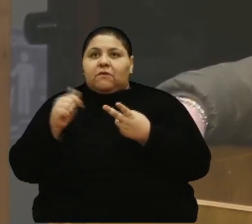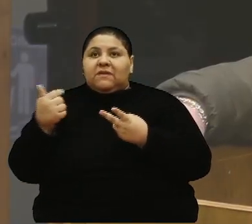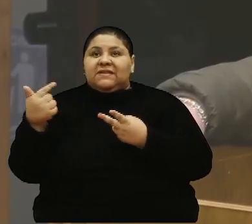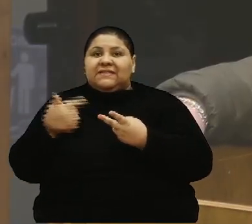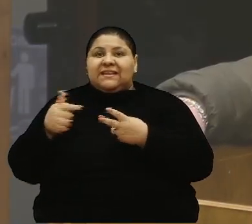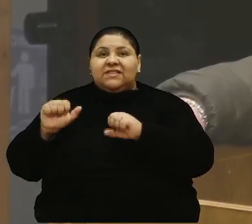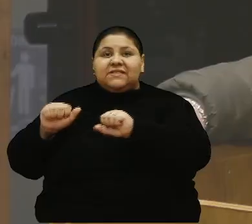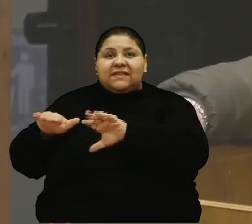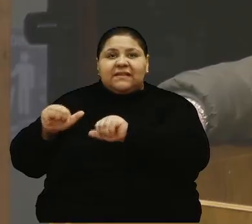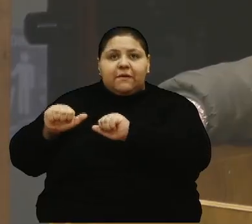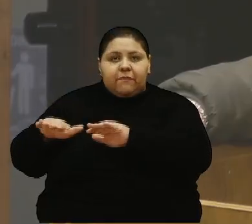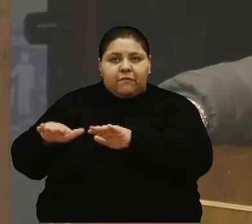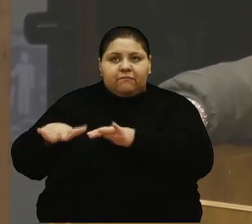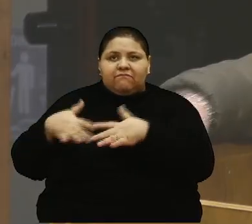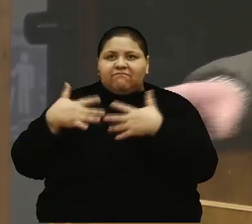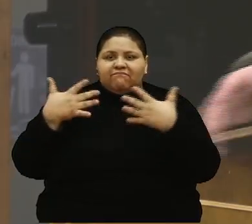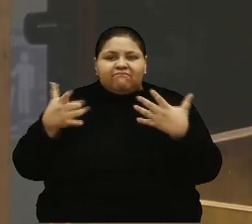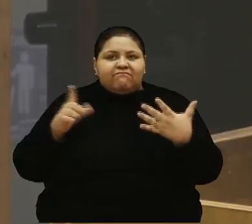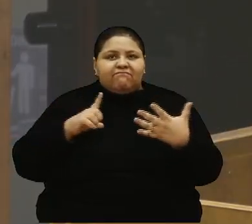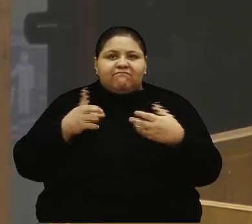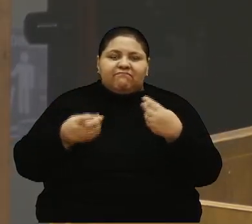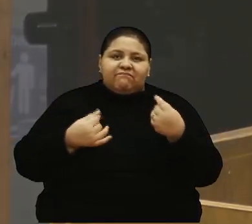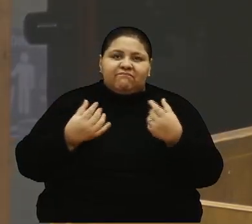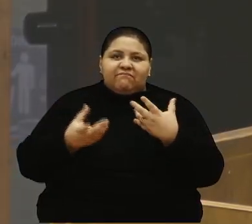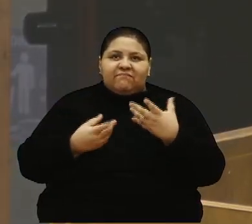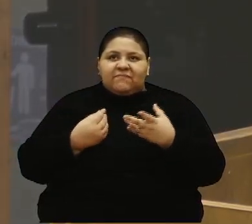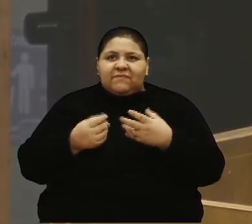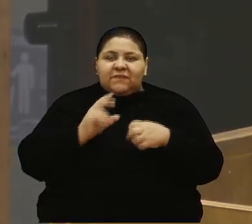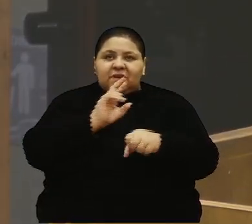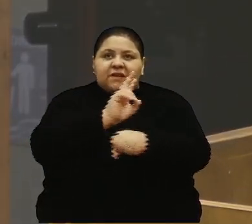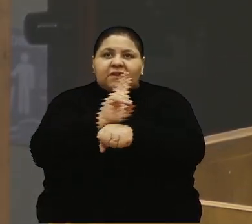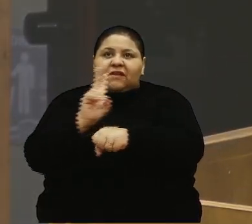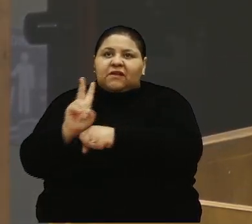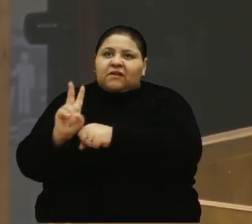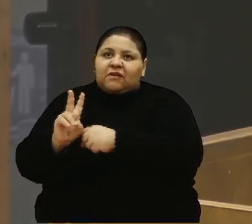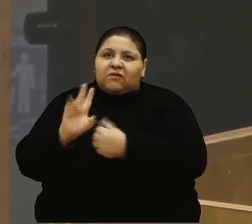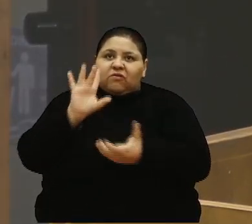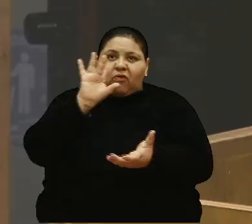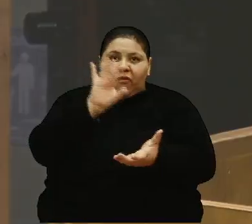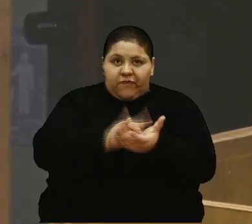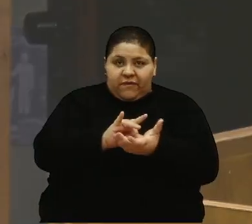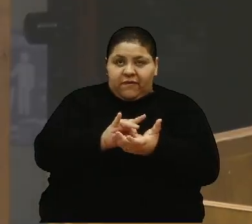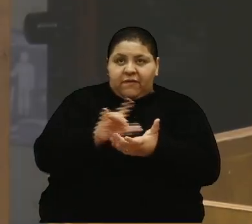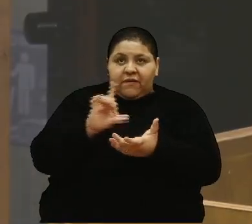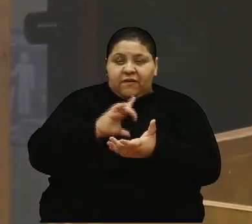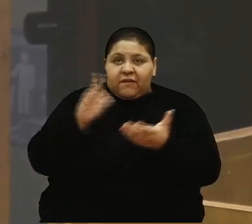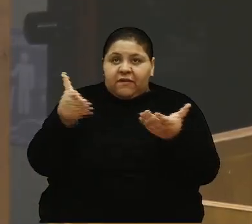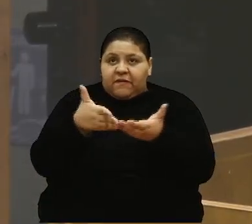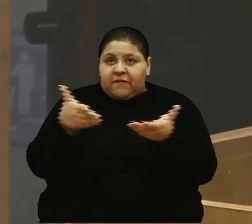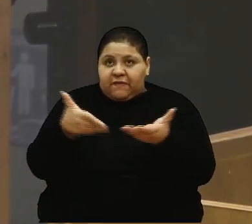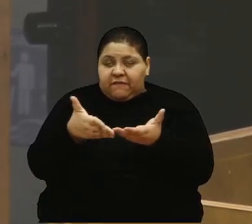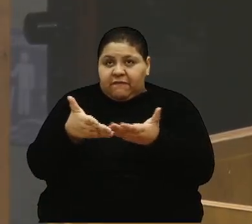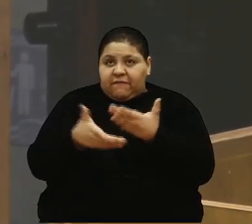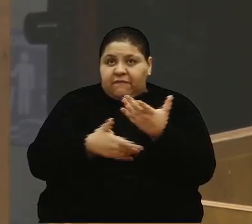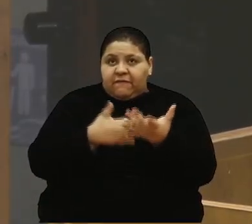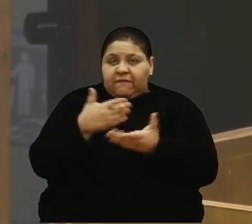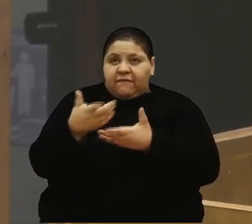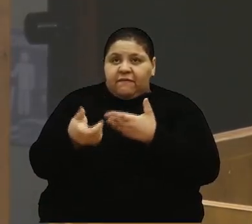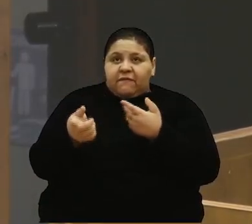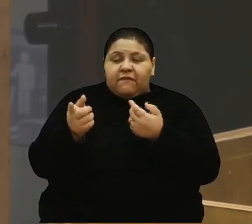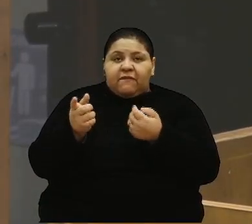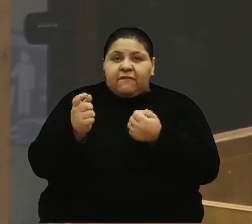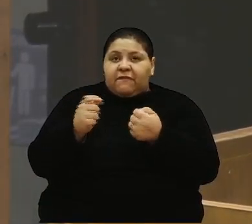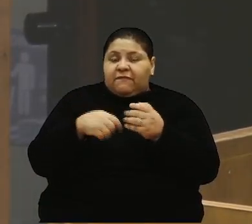setembro. Então não tem, e a guarda, com o efetivo que se tem atualmente, faz das tripas